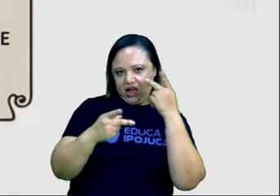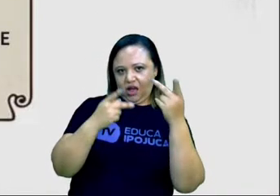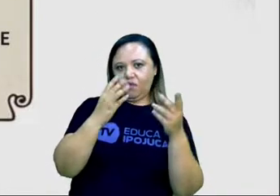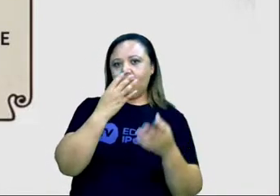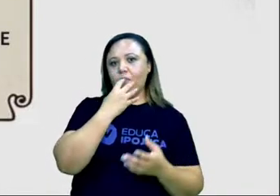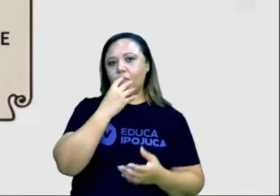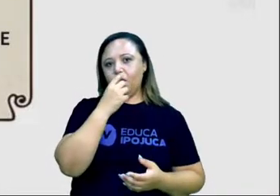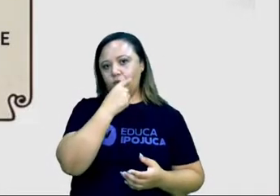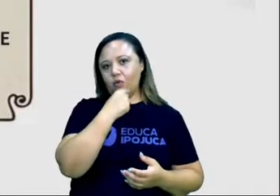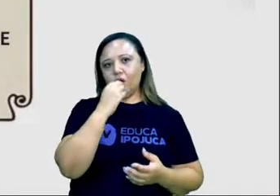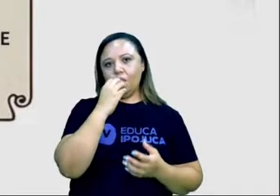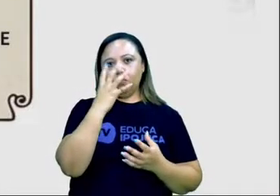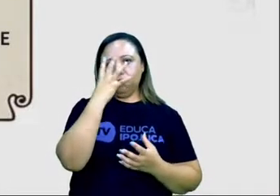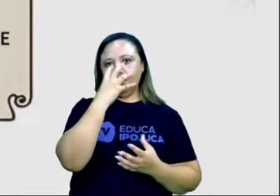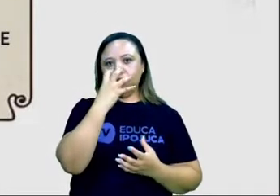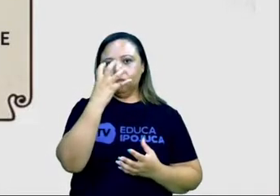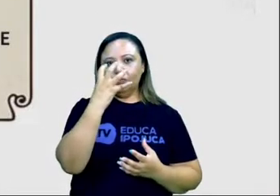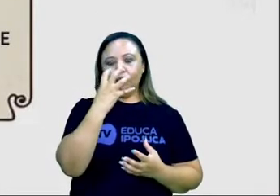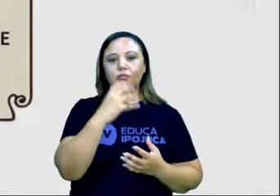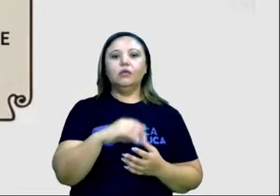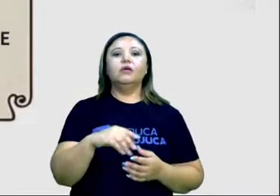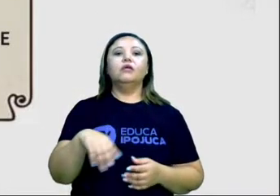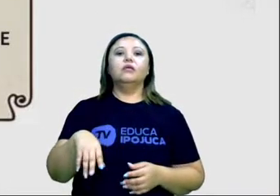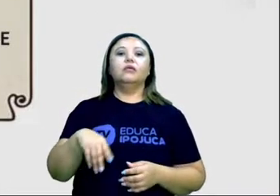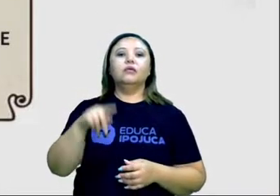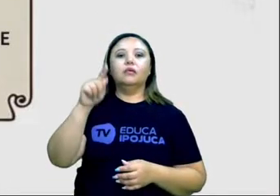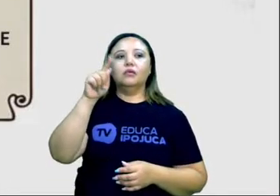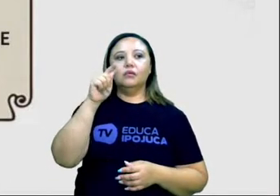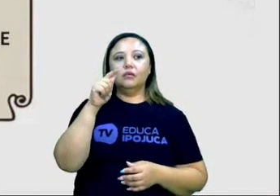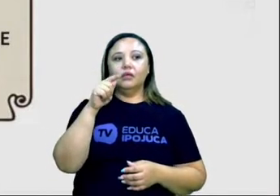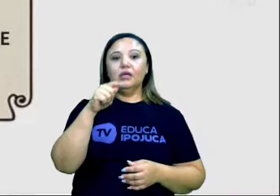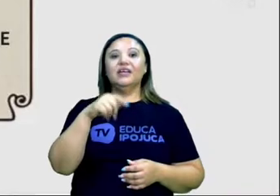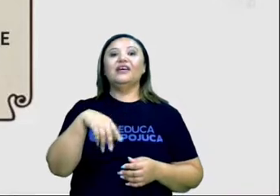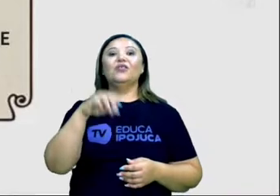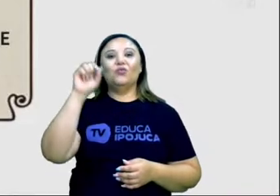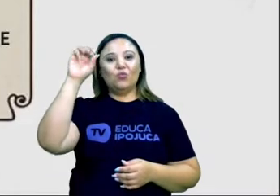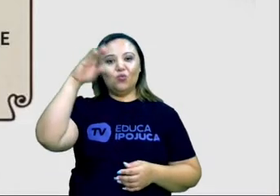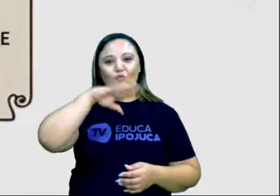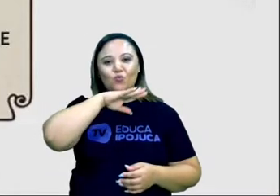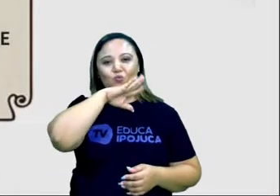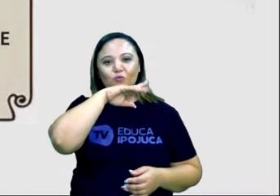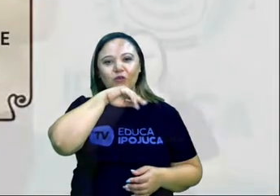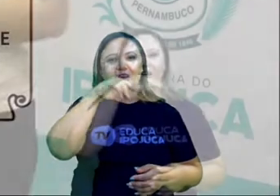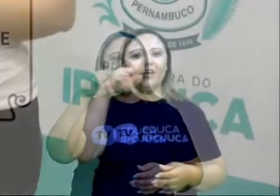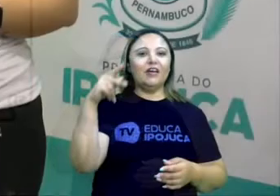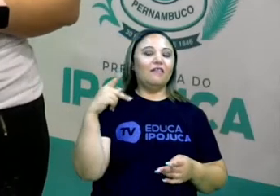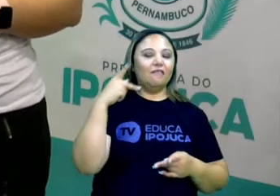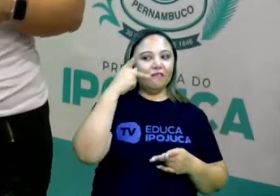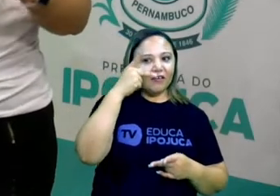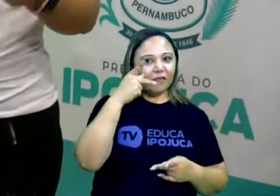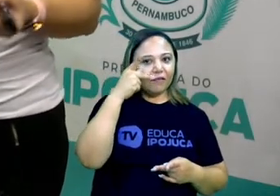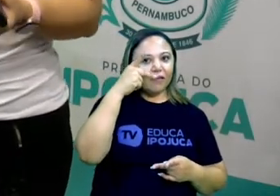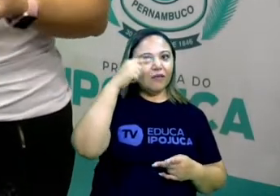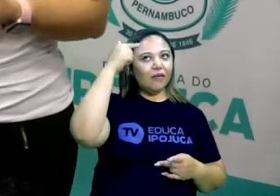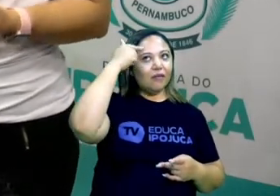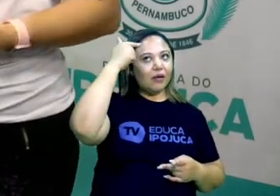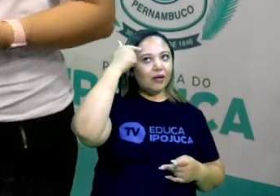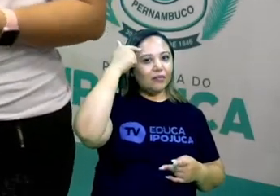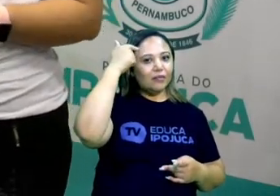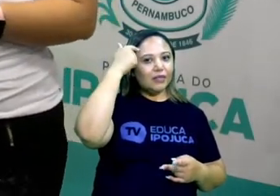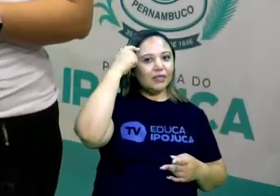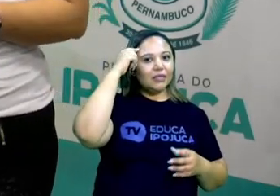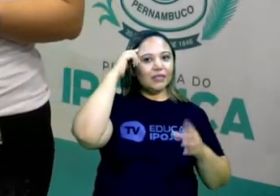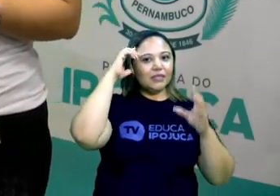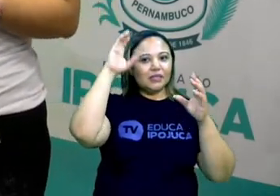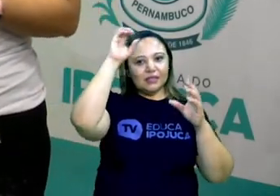bem. Ruim mesmo é o que fale com a cabeça vazia. Ou seja, o que ele está querendo dizer com isso?